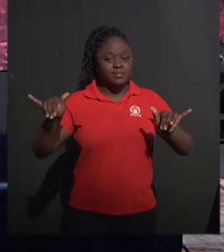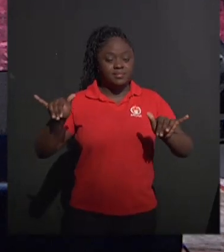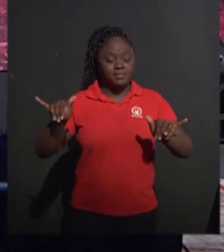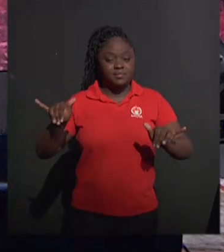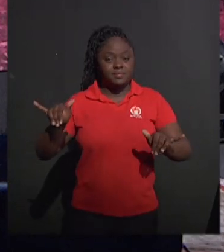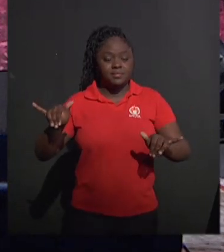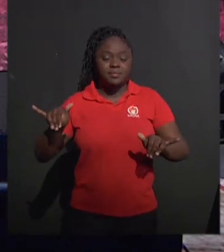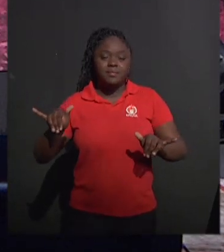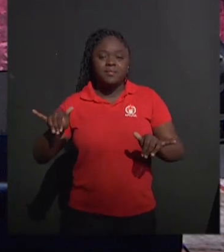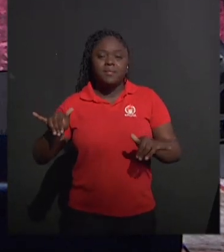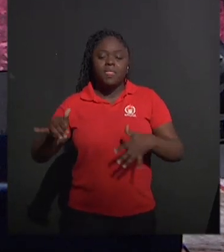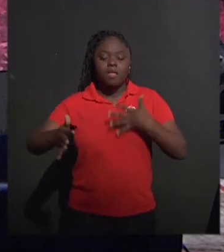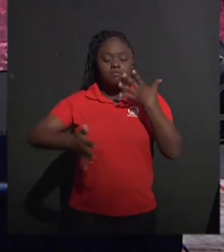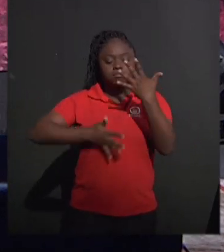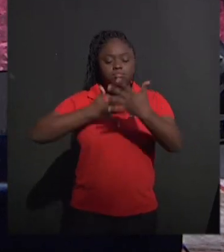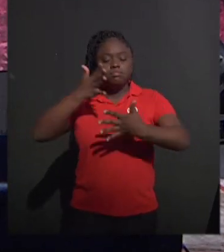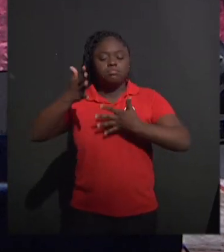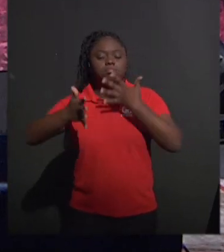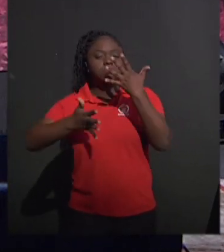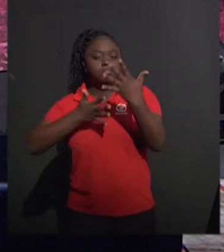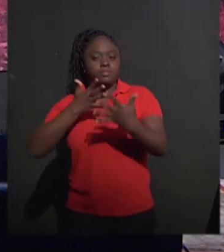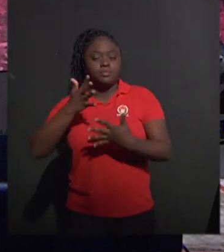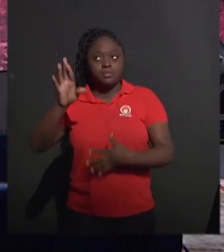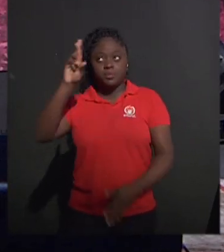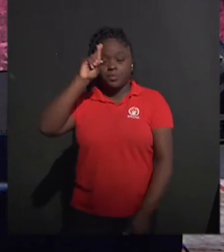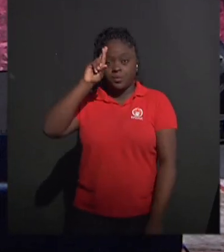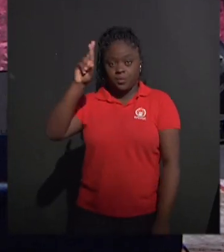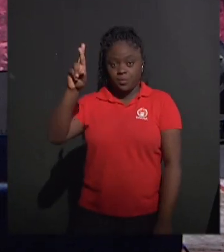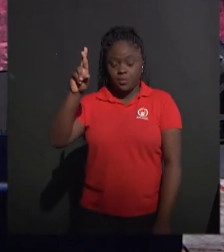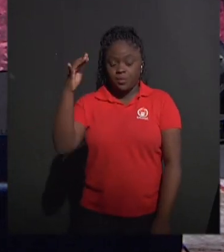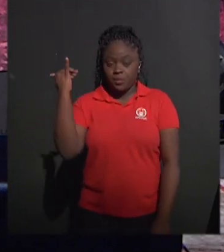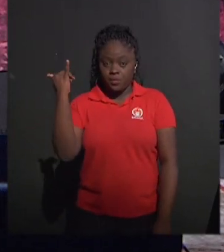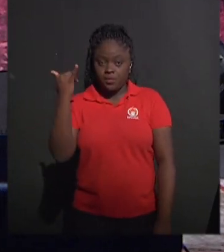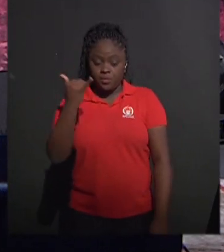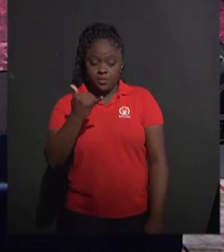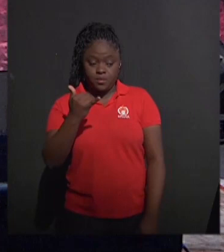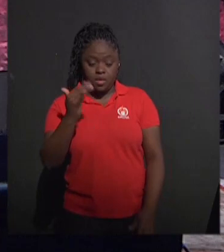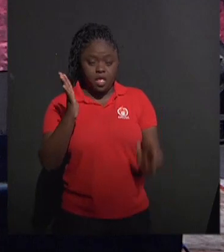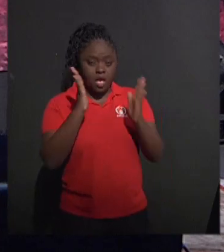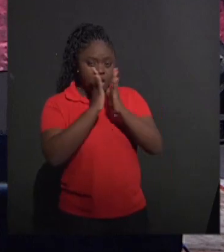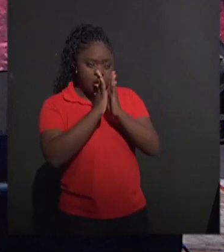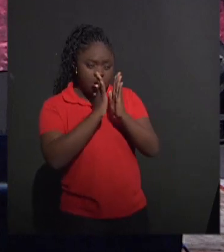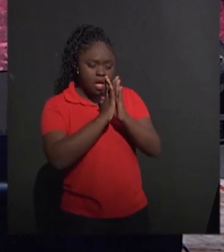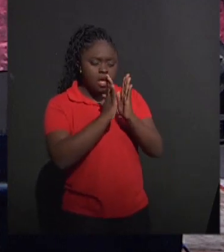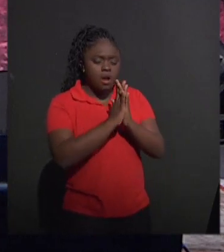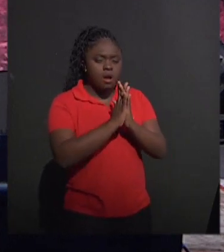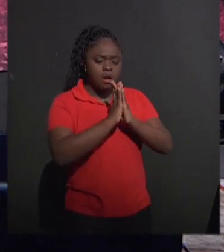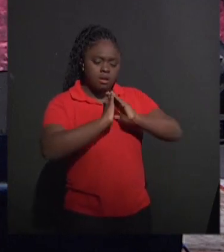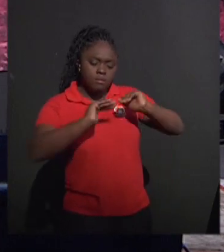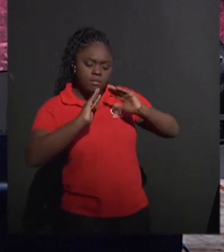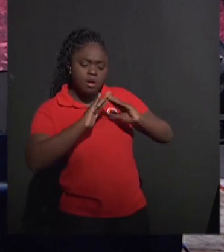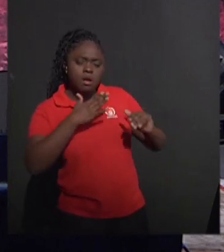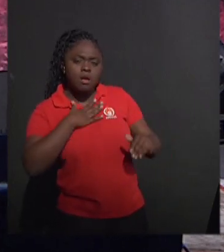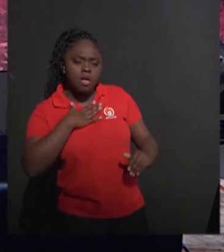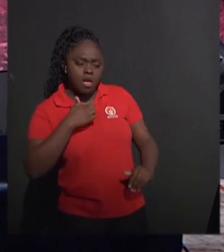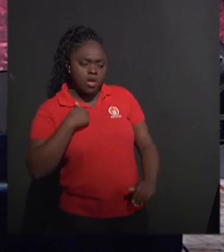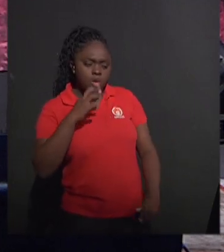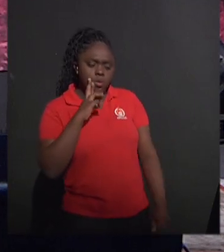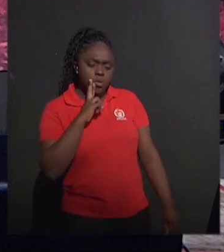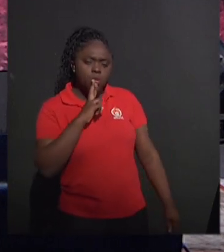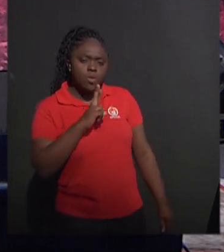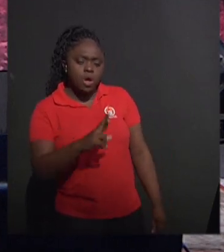do coração. O Senhor disse: clama a mim, eu responderei, anunciar-te-ei